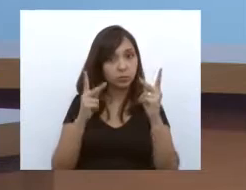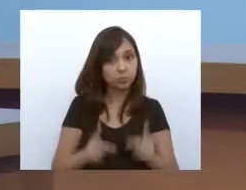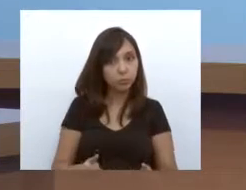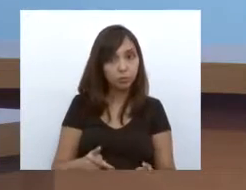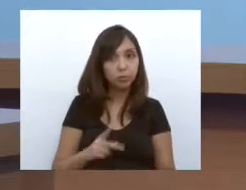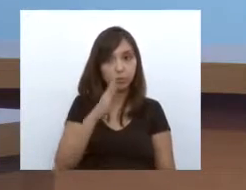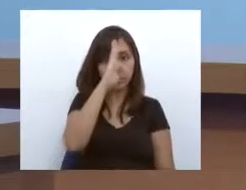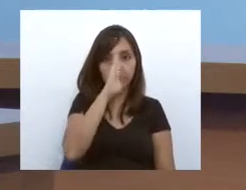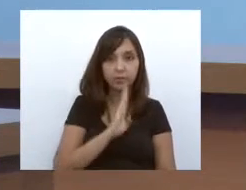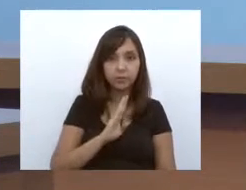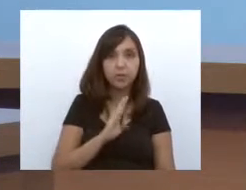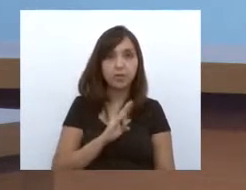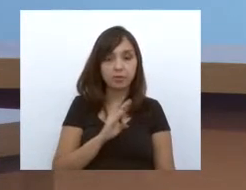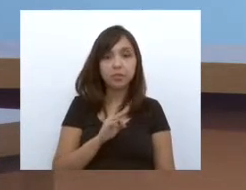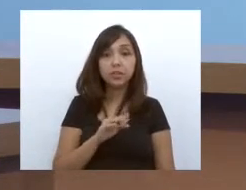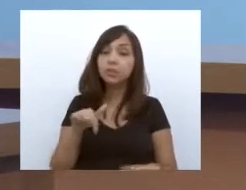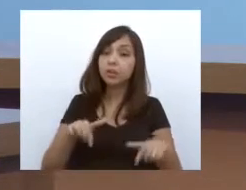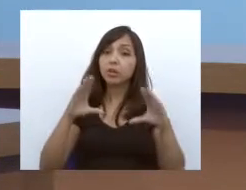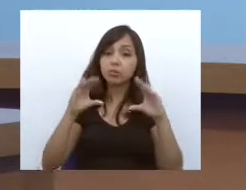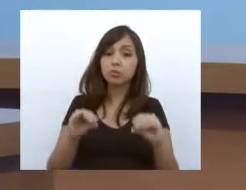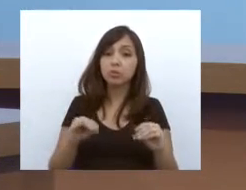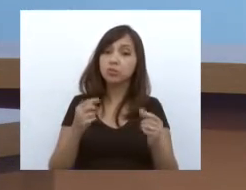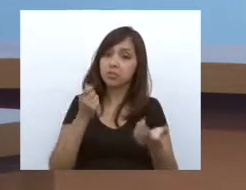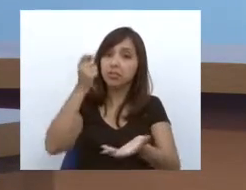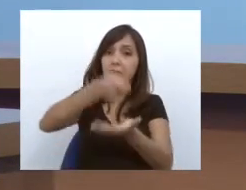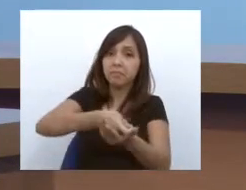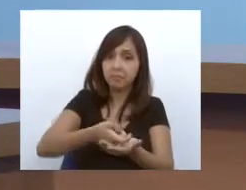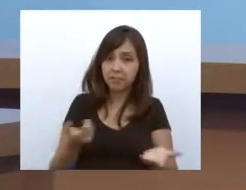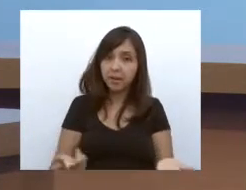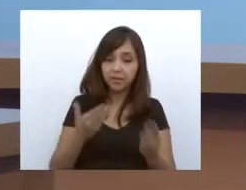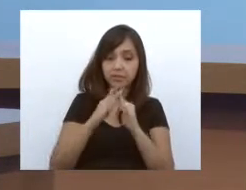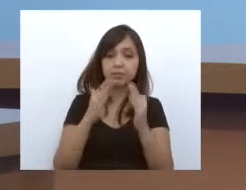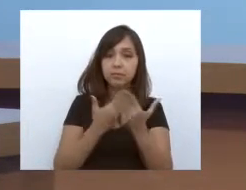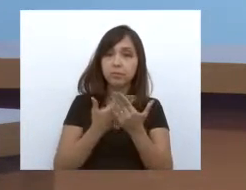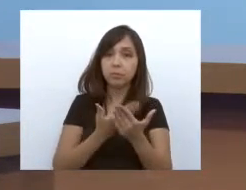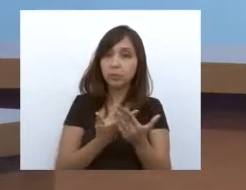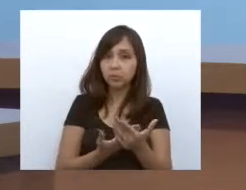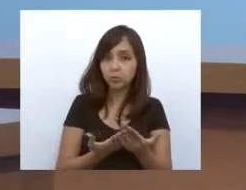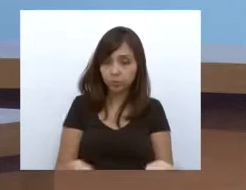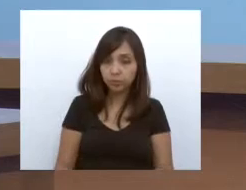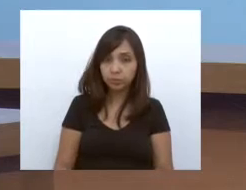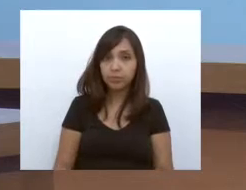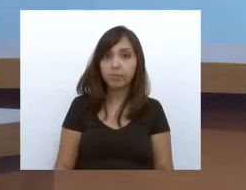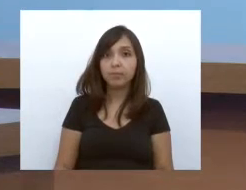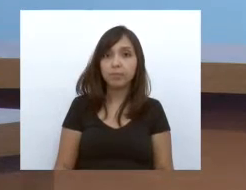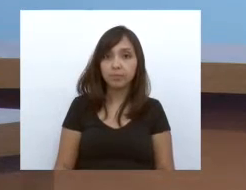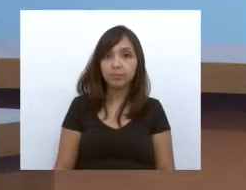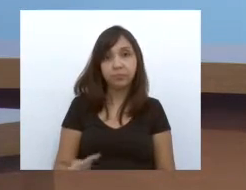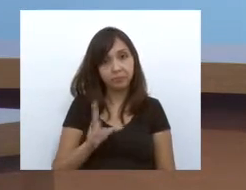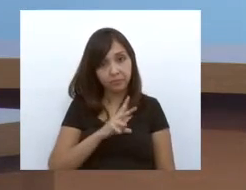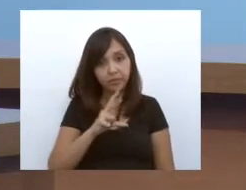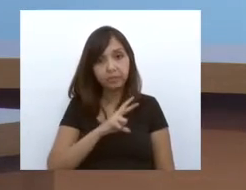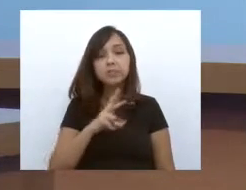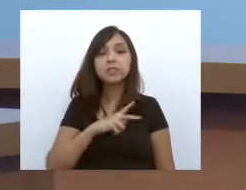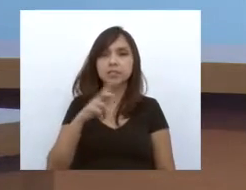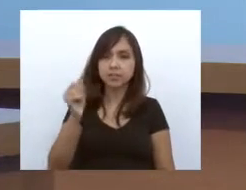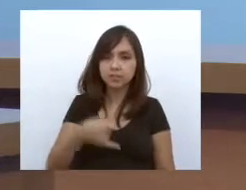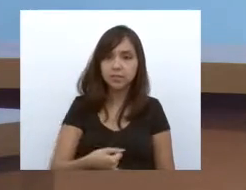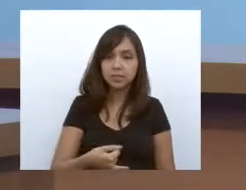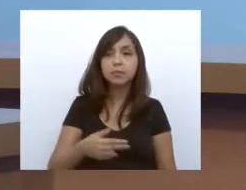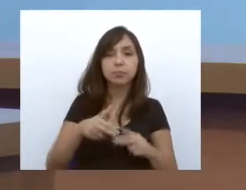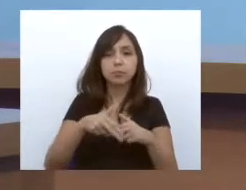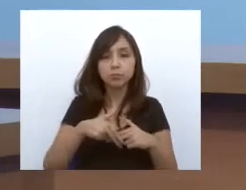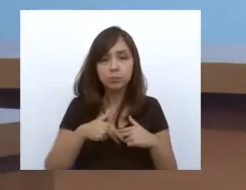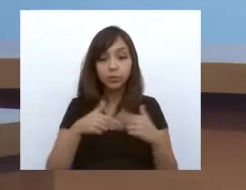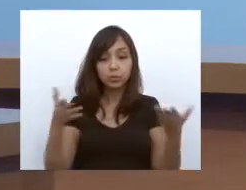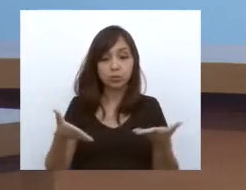por exemplo, no período noturno, para ele vai ter que pagar para estudar. Então, é a privatização do ensino, sim. E é por isso